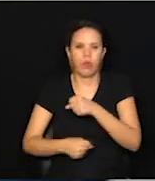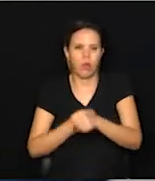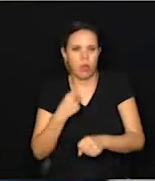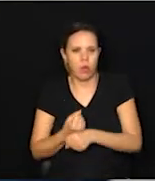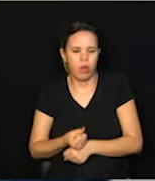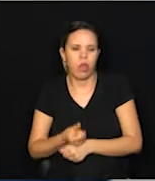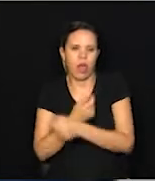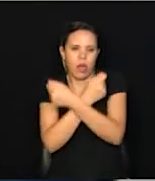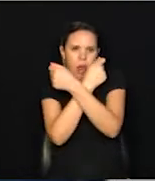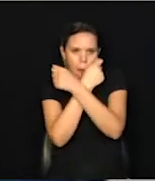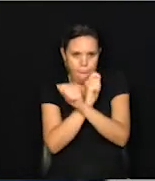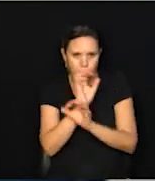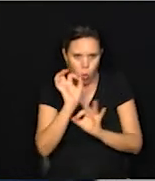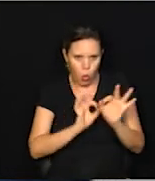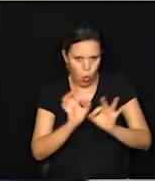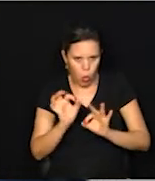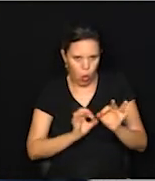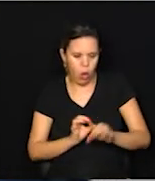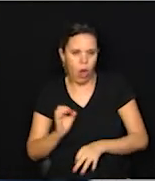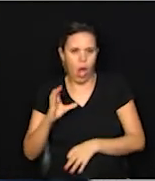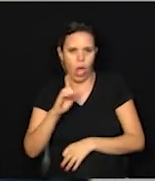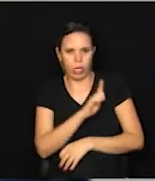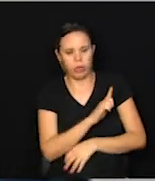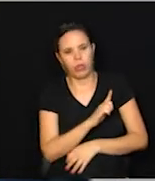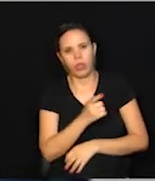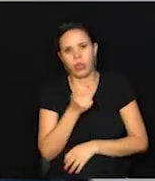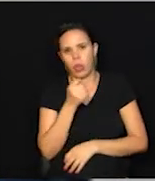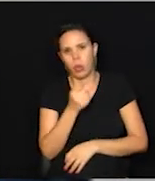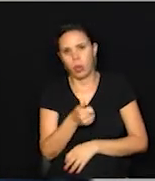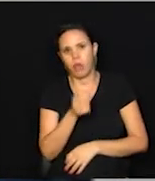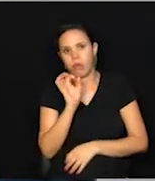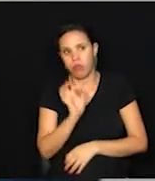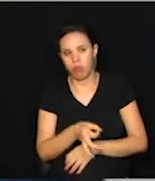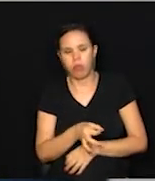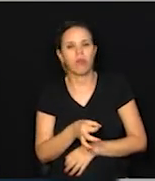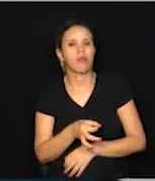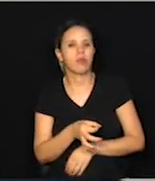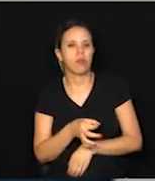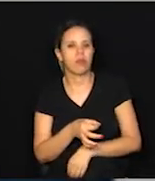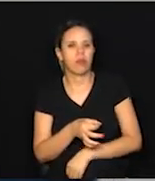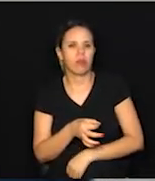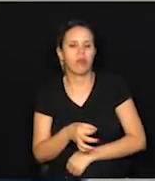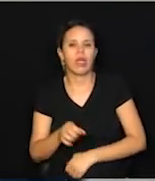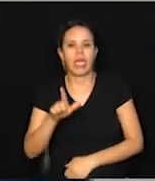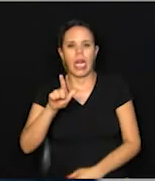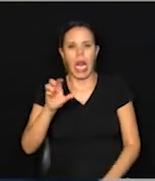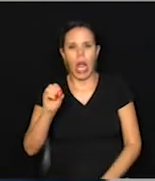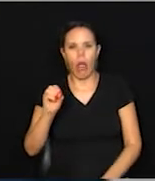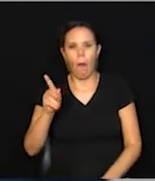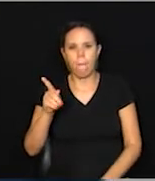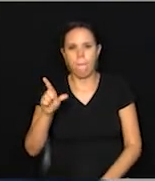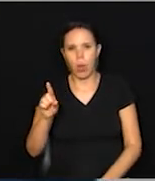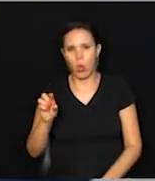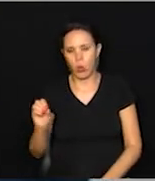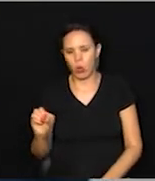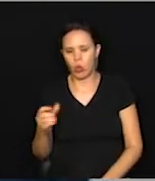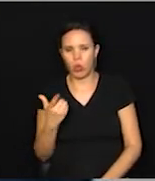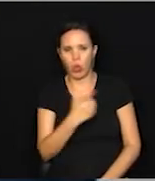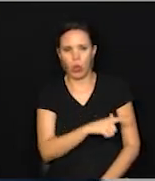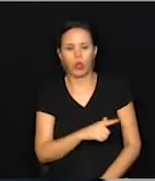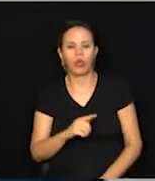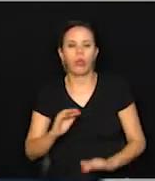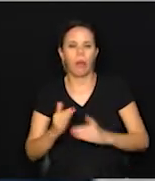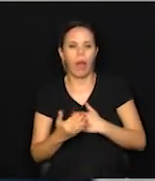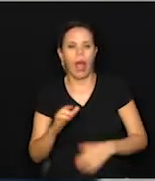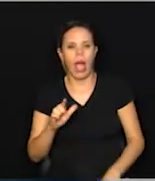de organização, talvez com o Campo Grande, quase com certeza. E a São Leopoldo Mandic, que estava no Carlos Lourenço e agora está tendo